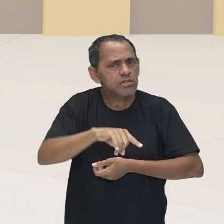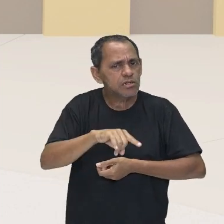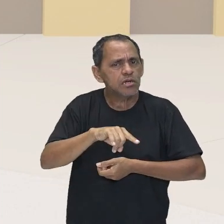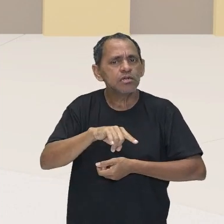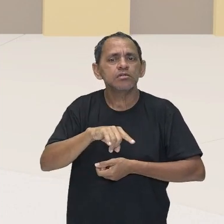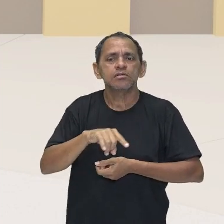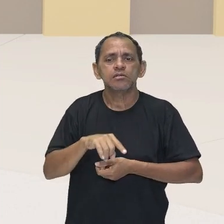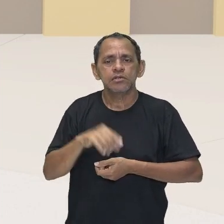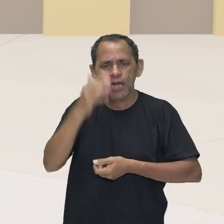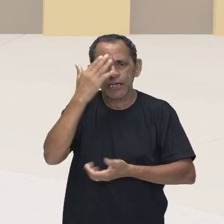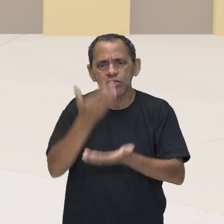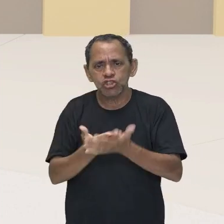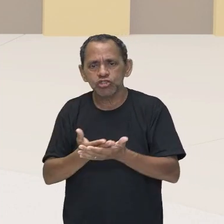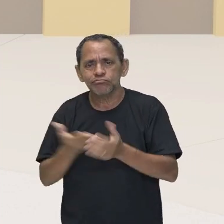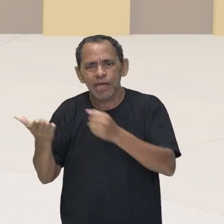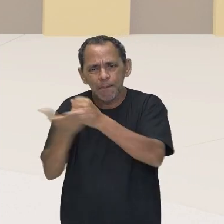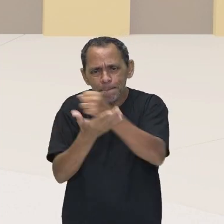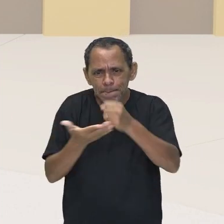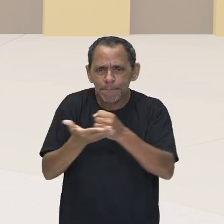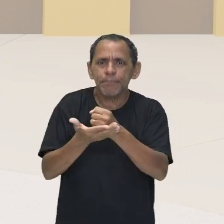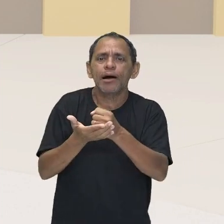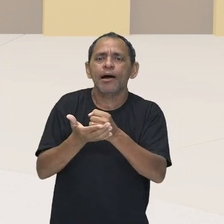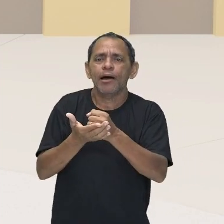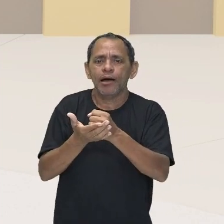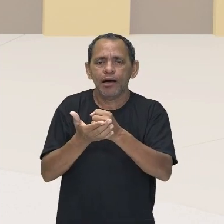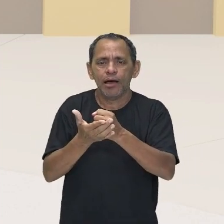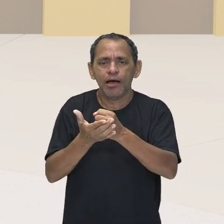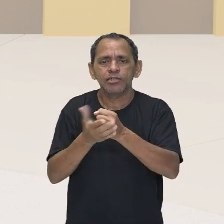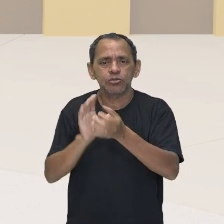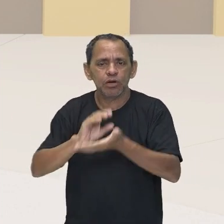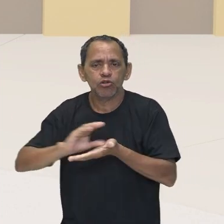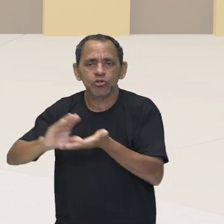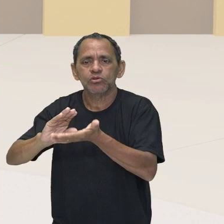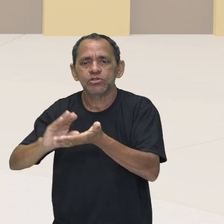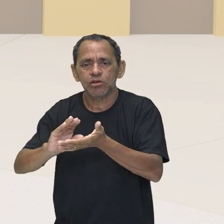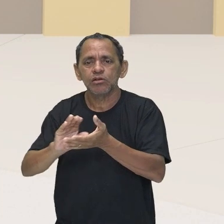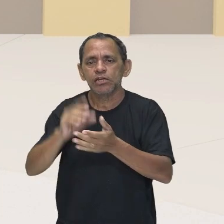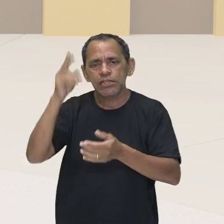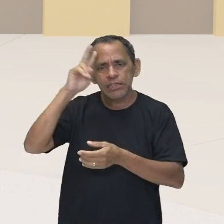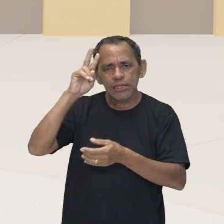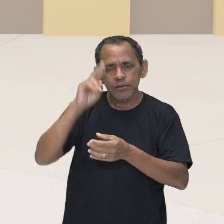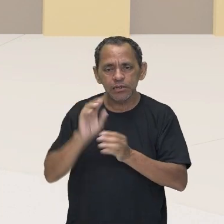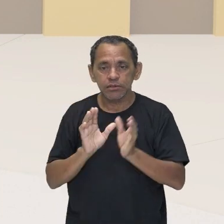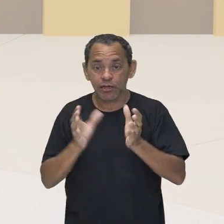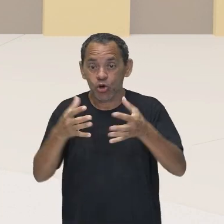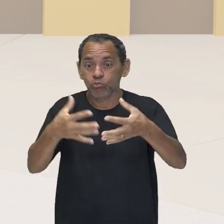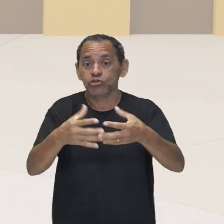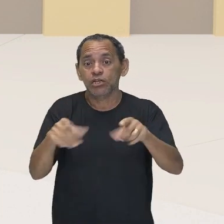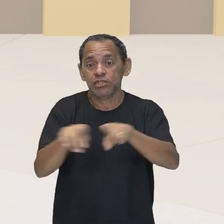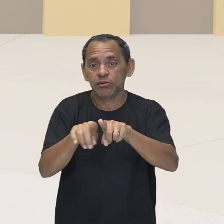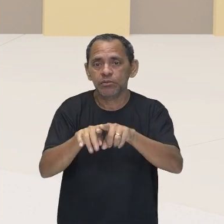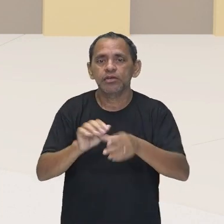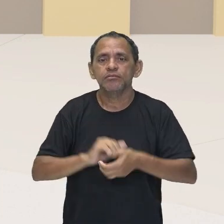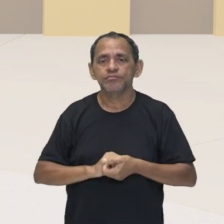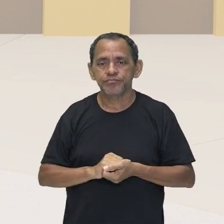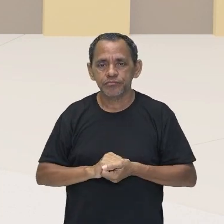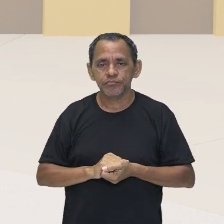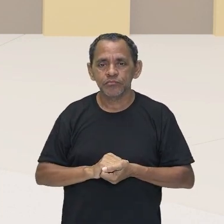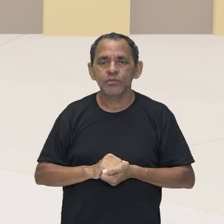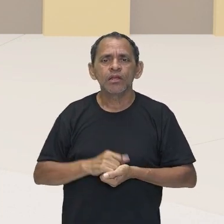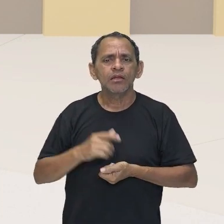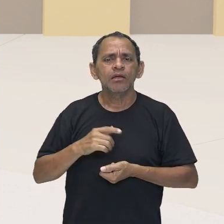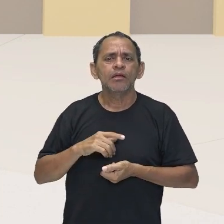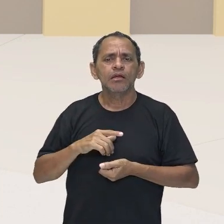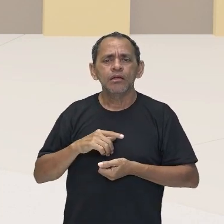nosso convívio social. Afinal, é uma das nossas primeiras comunidades. E aí nós vamos até, depois de todos esses valores,